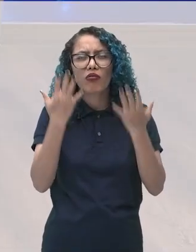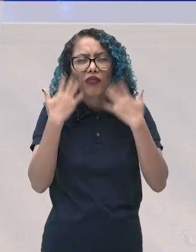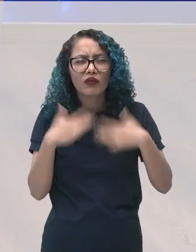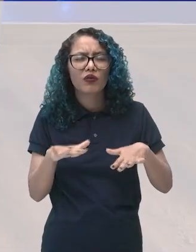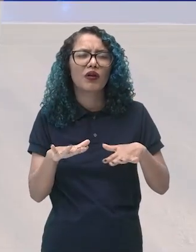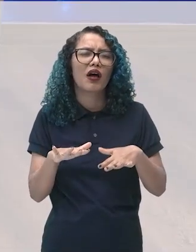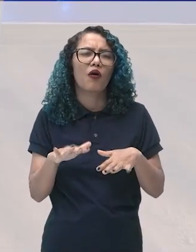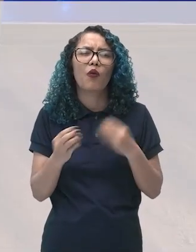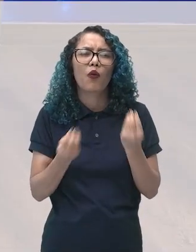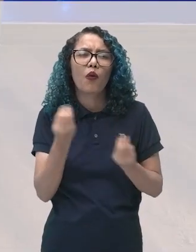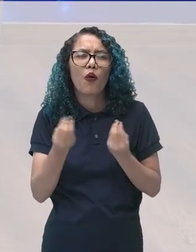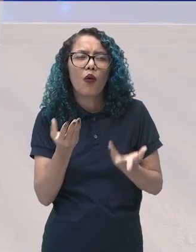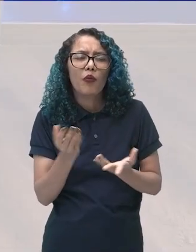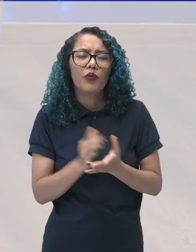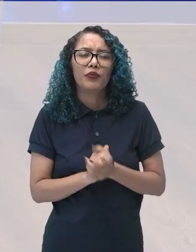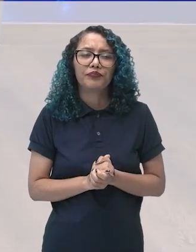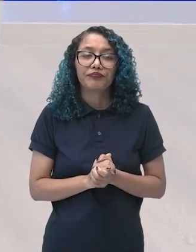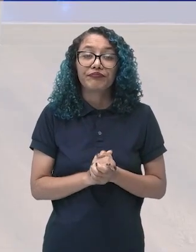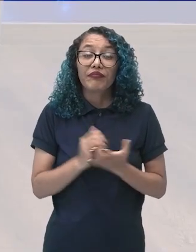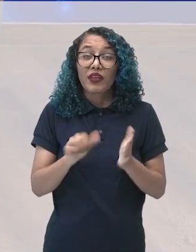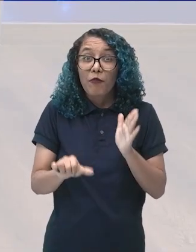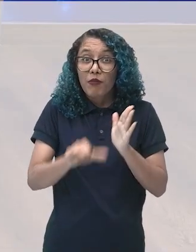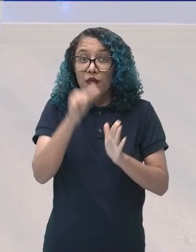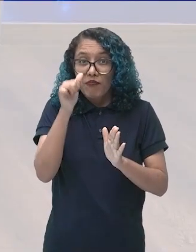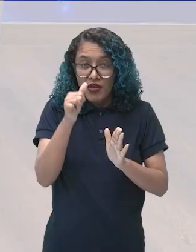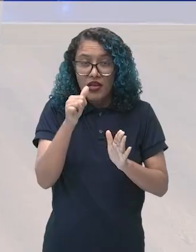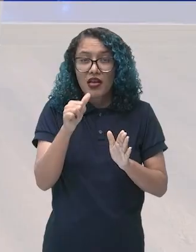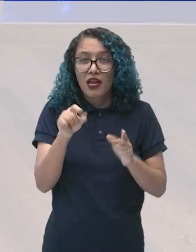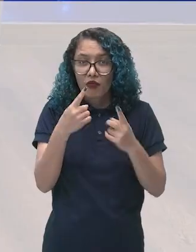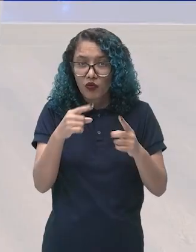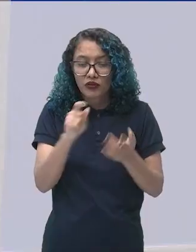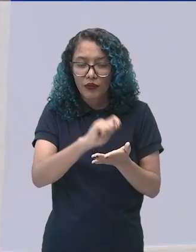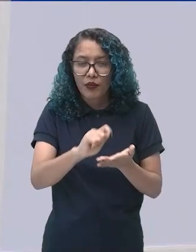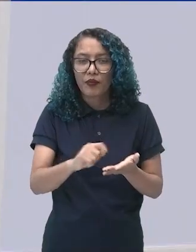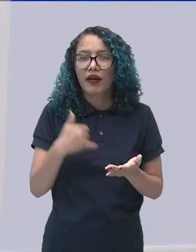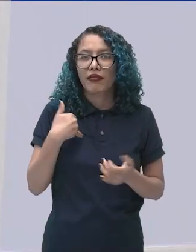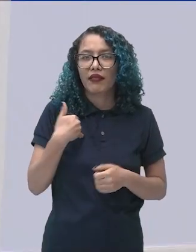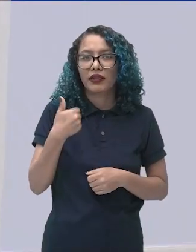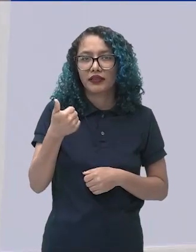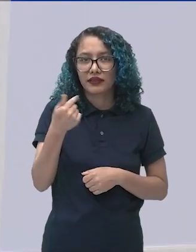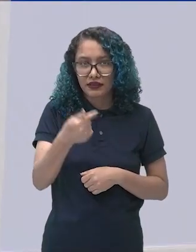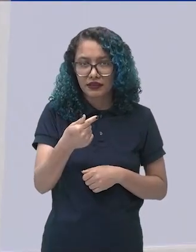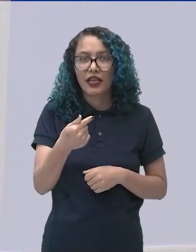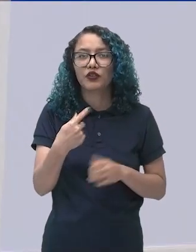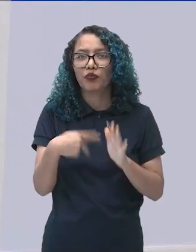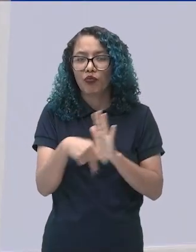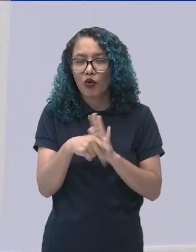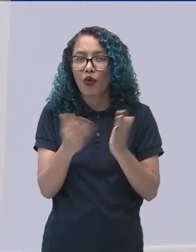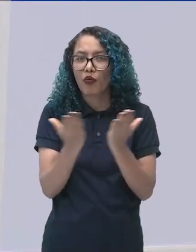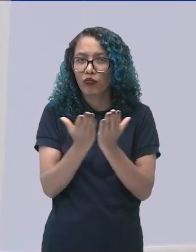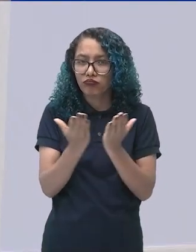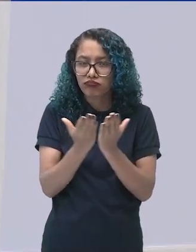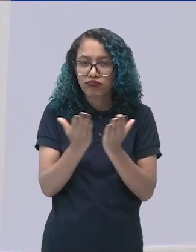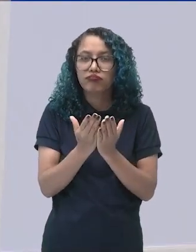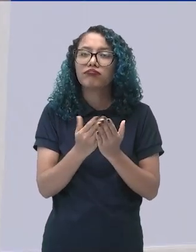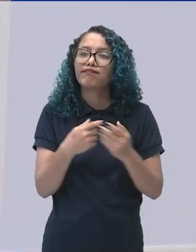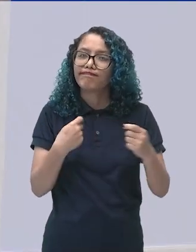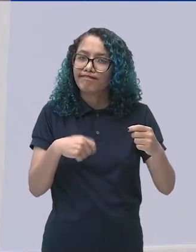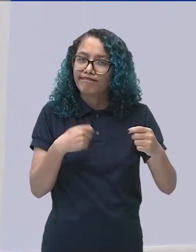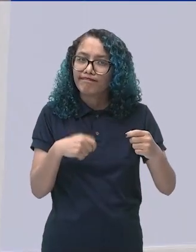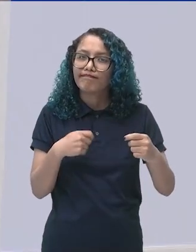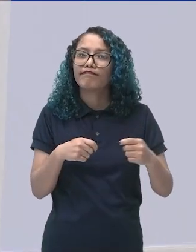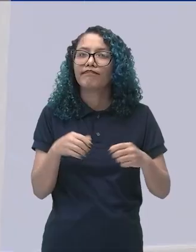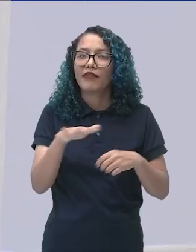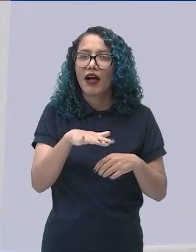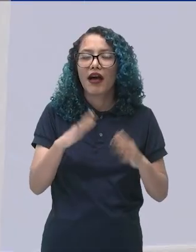orgânico? Então, a primeira música que eu compus, eu tinha 17 anos. Uma música cristã para ser tocada na igreja. E